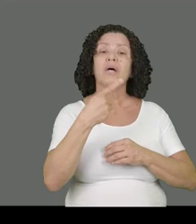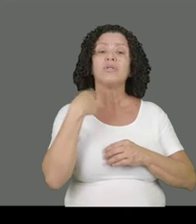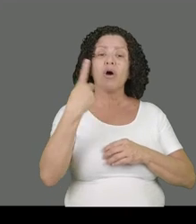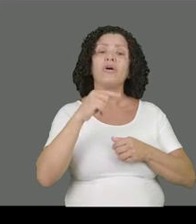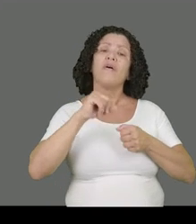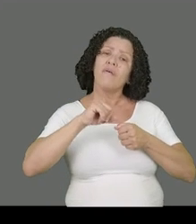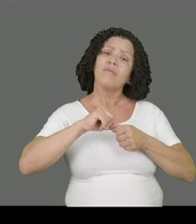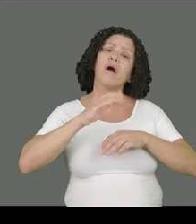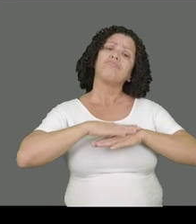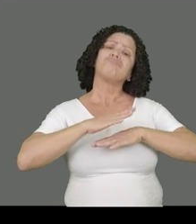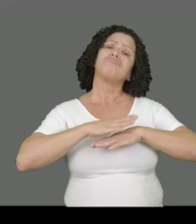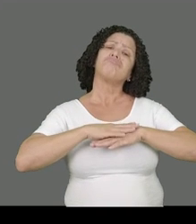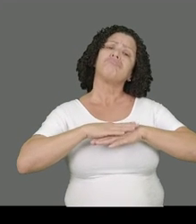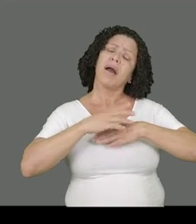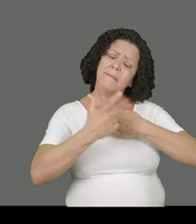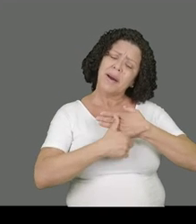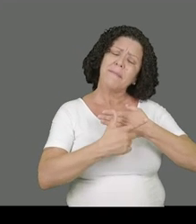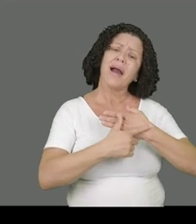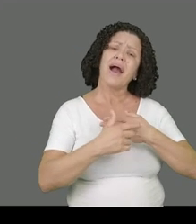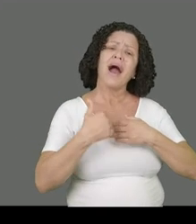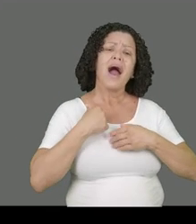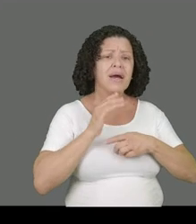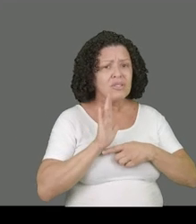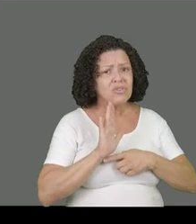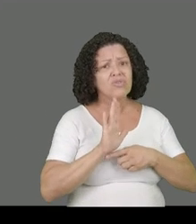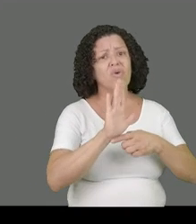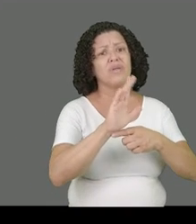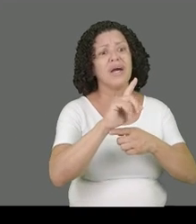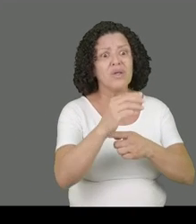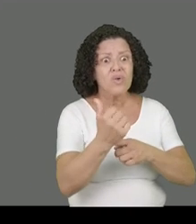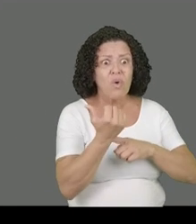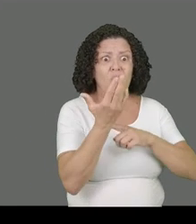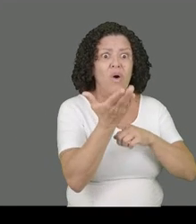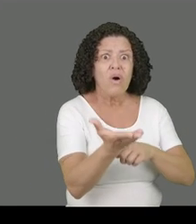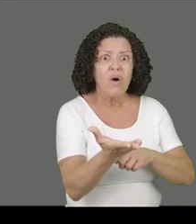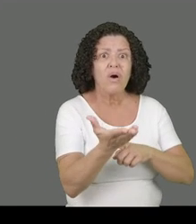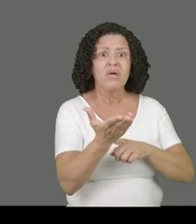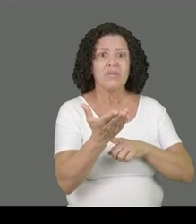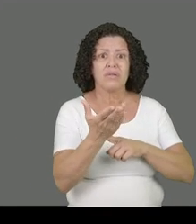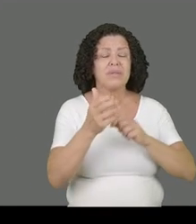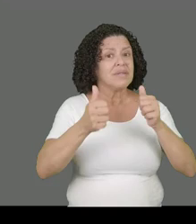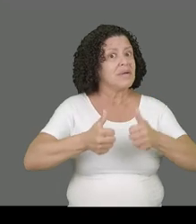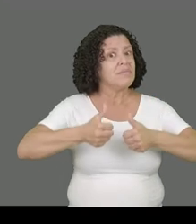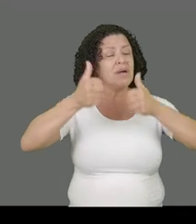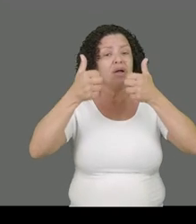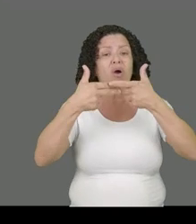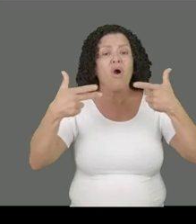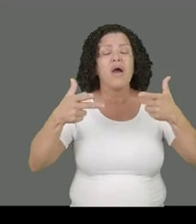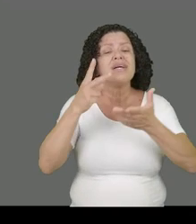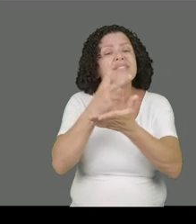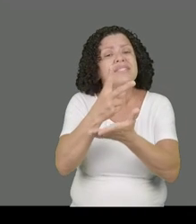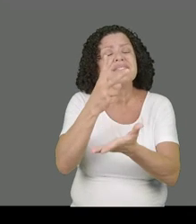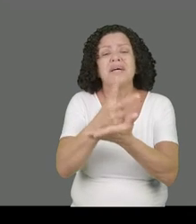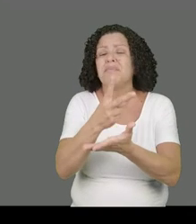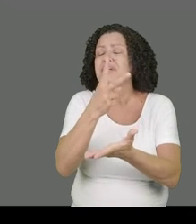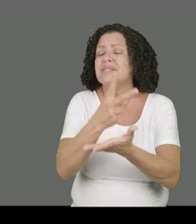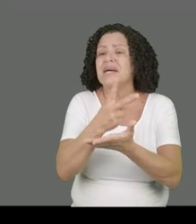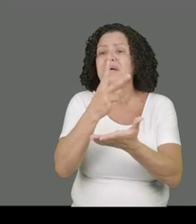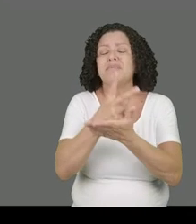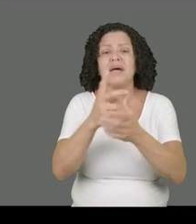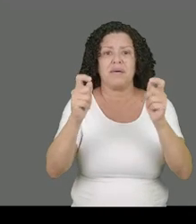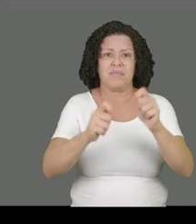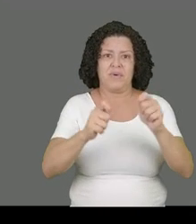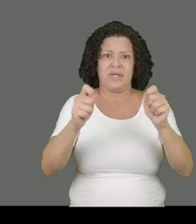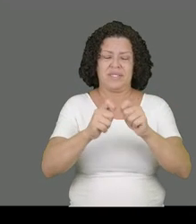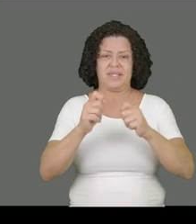que é importante que nós façamos a nossa parte ajudando ao outro da melhor forma possível.